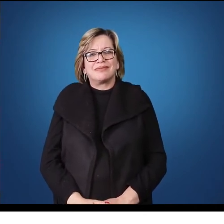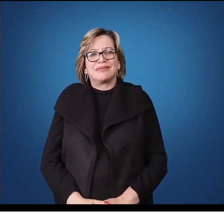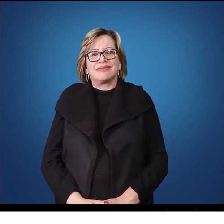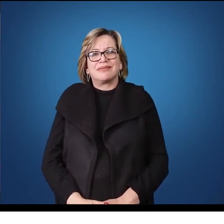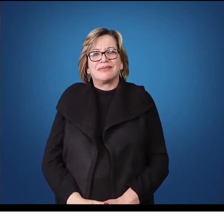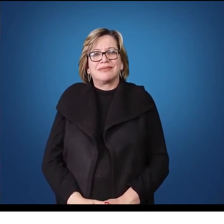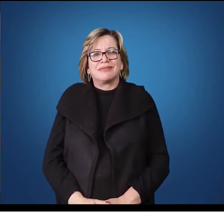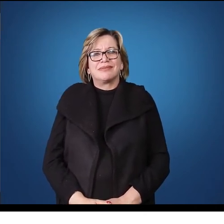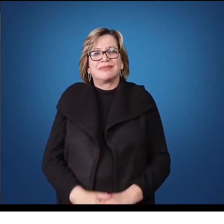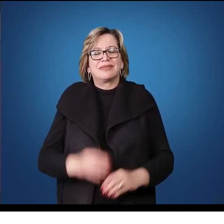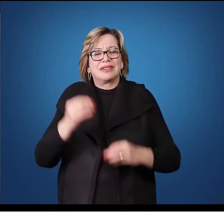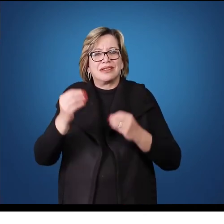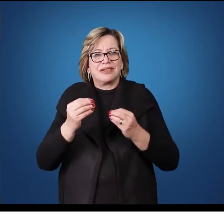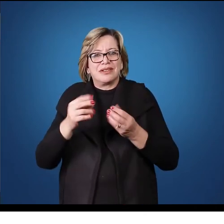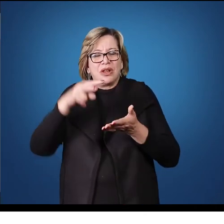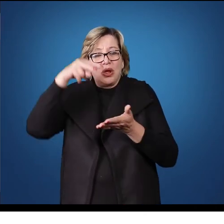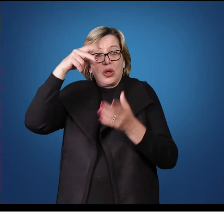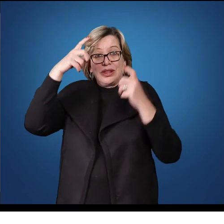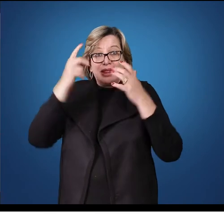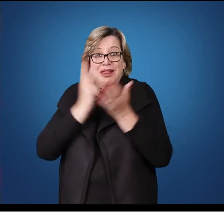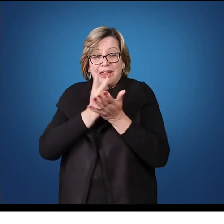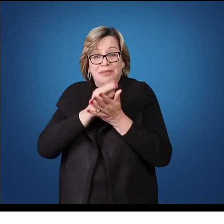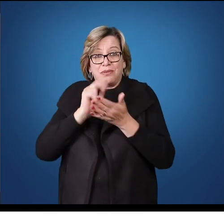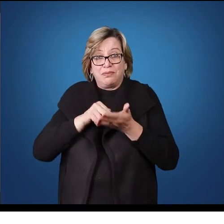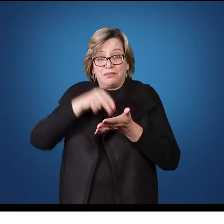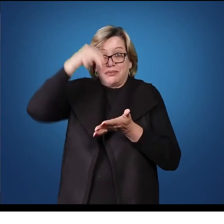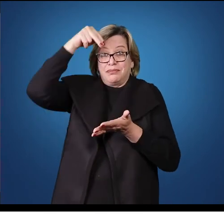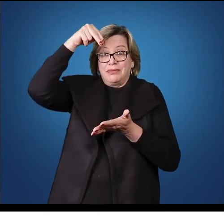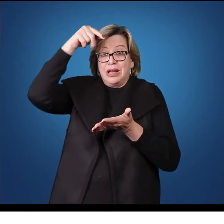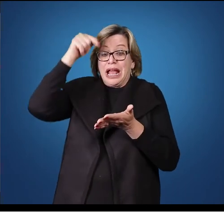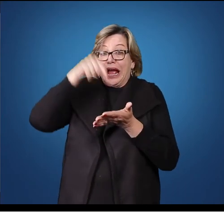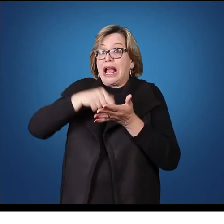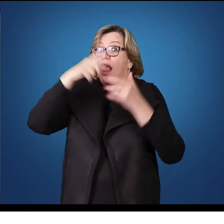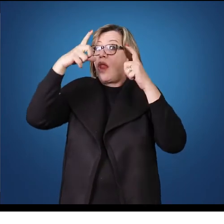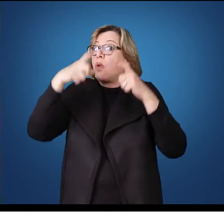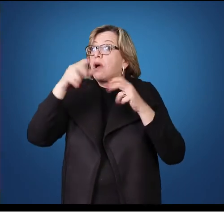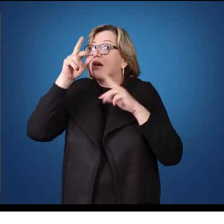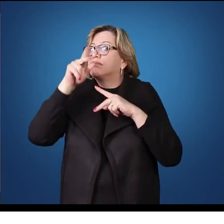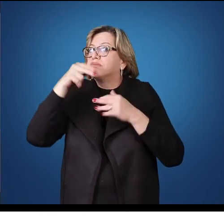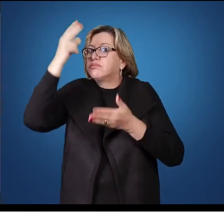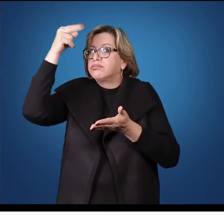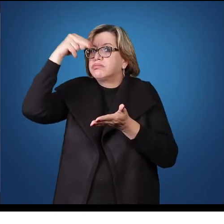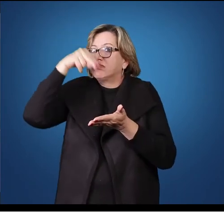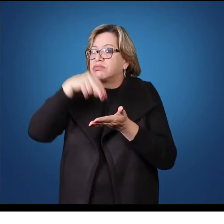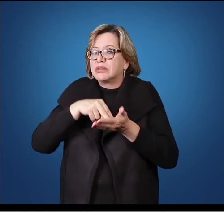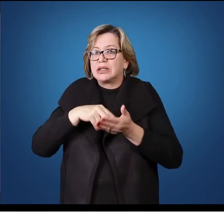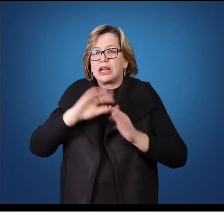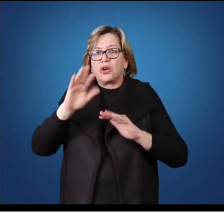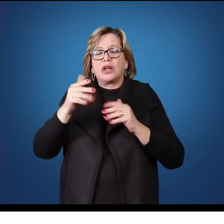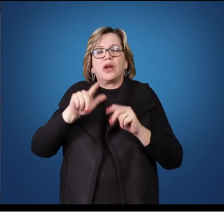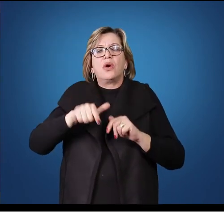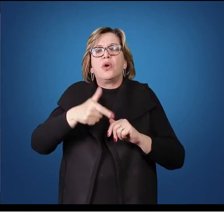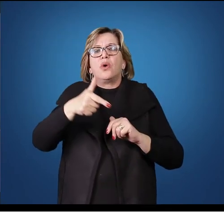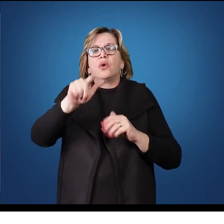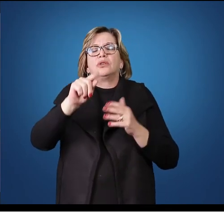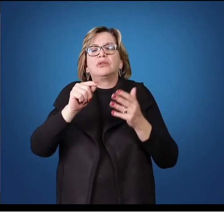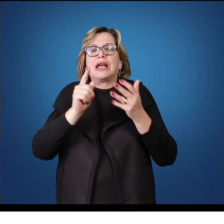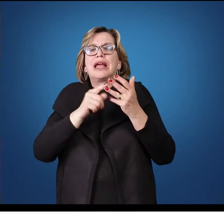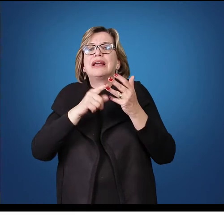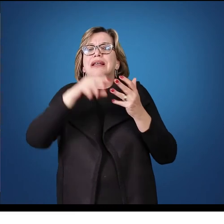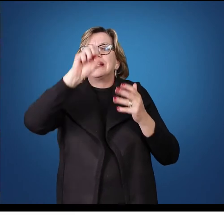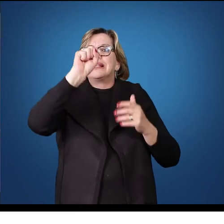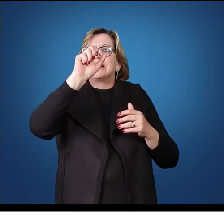bolo da rede, vai voltar tentando cair no mesmo lugar. Isso, excelente. Então vamos falar agora de outro elemento básico, que é o saque